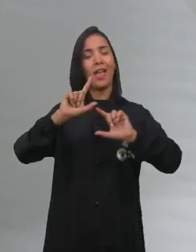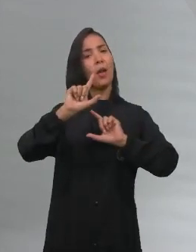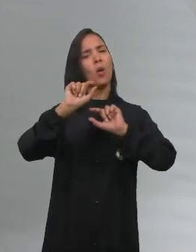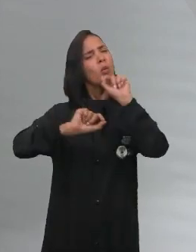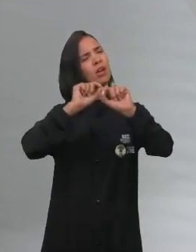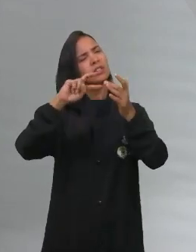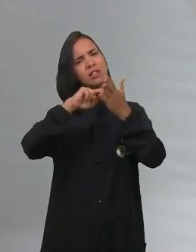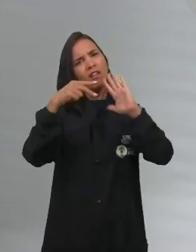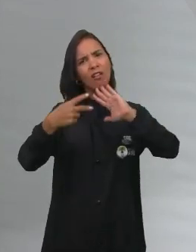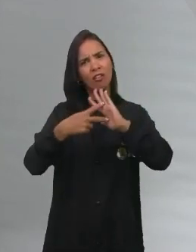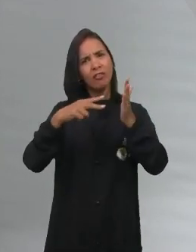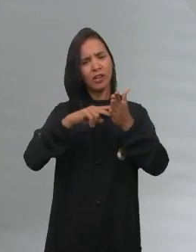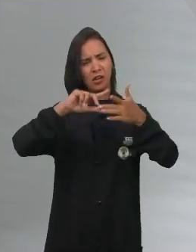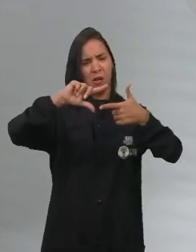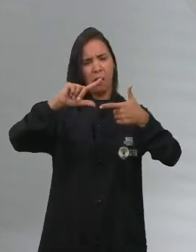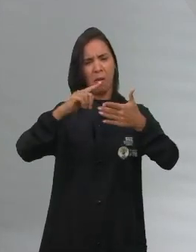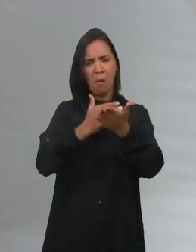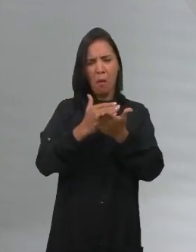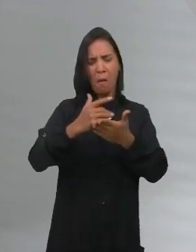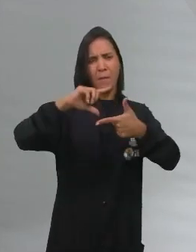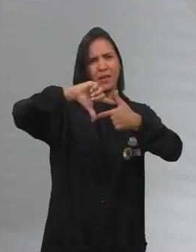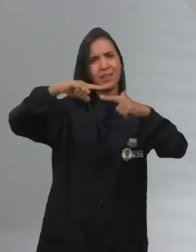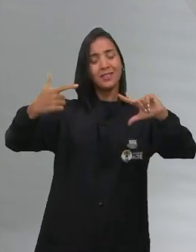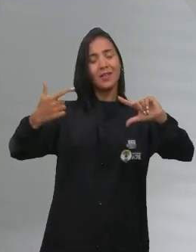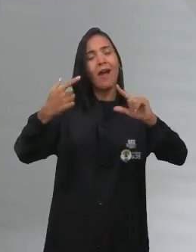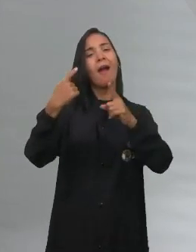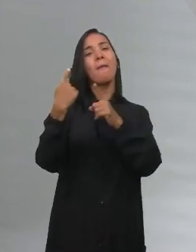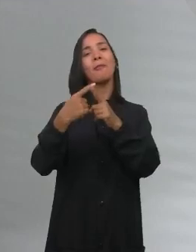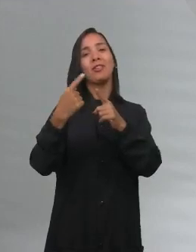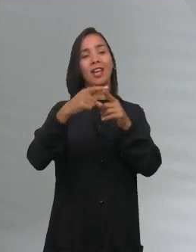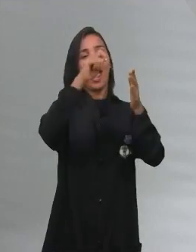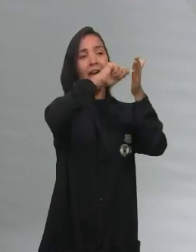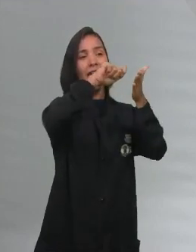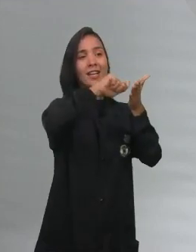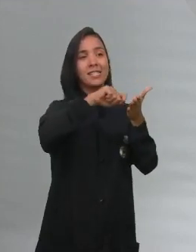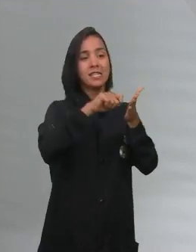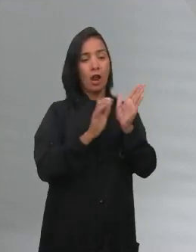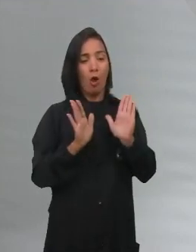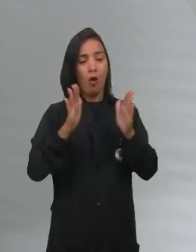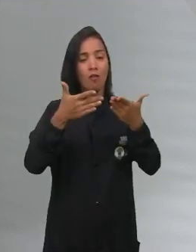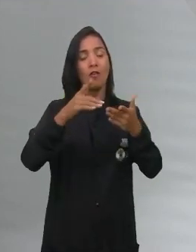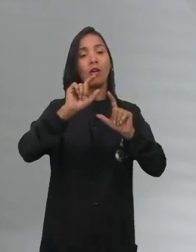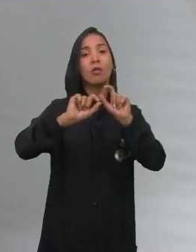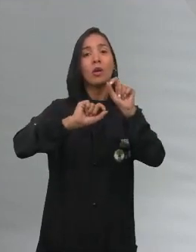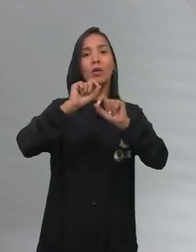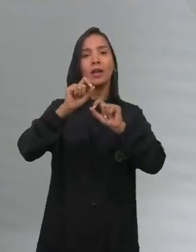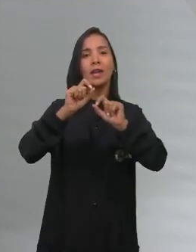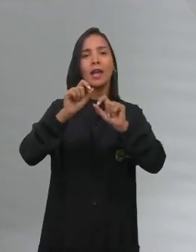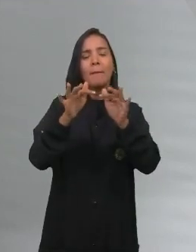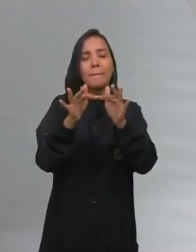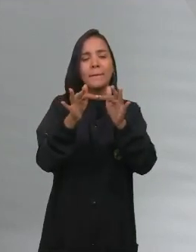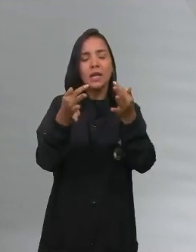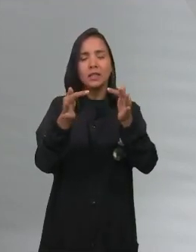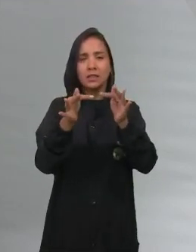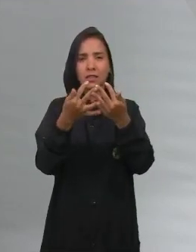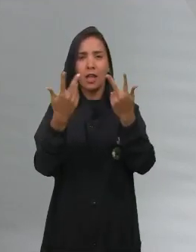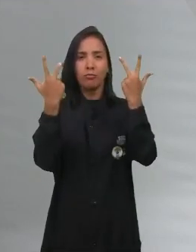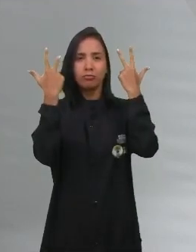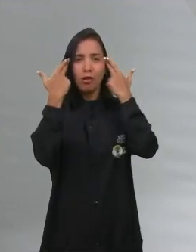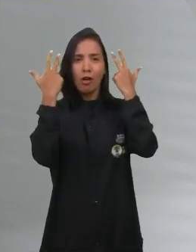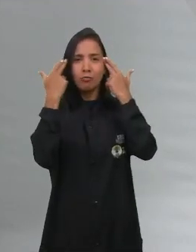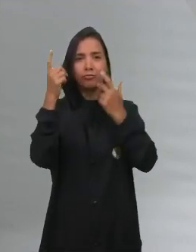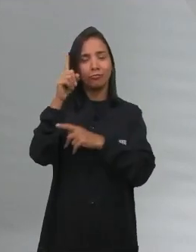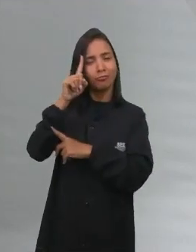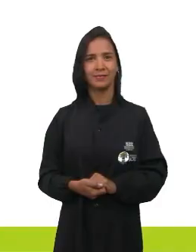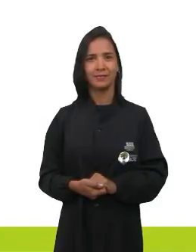ali uma escrita mais voltada para o cotidiano, uma escrita mais coloquial. Acompanha aí comigo na